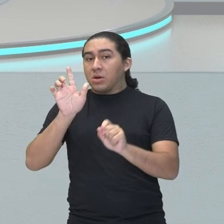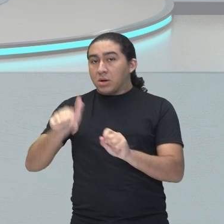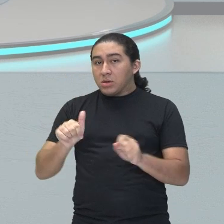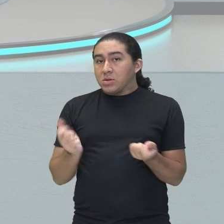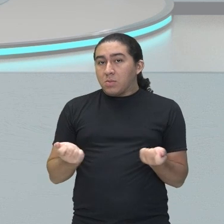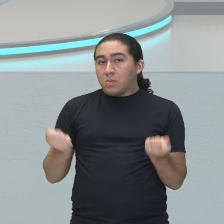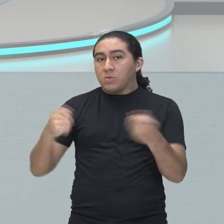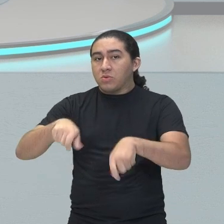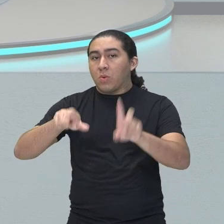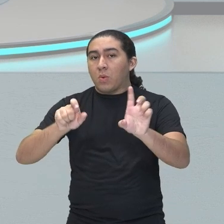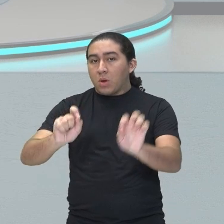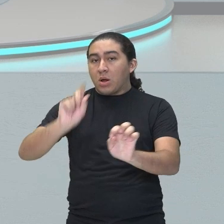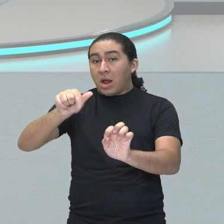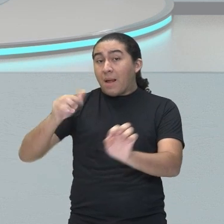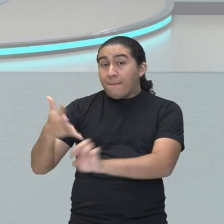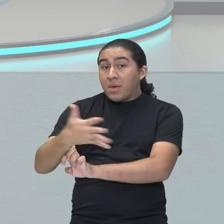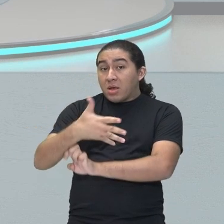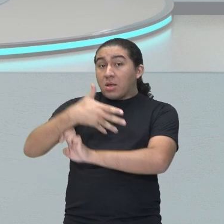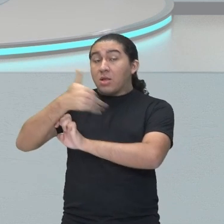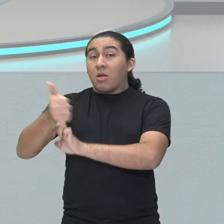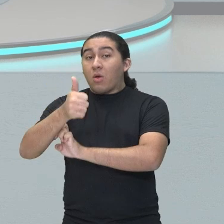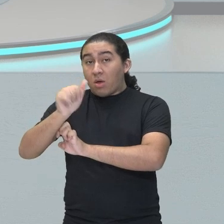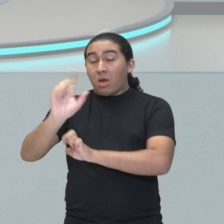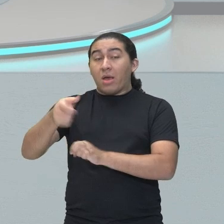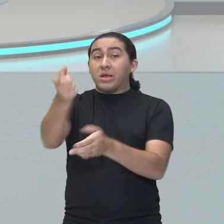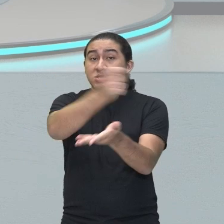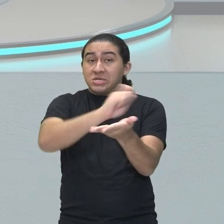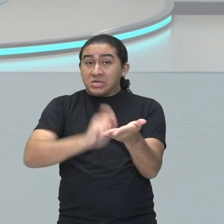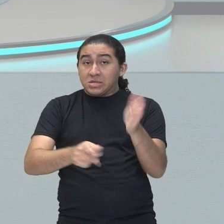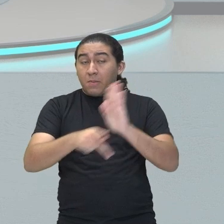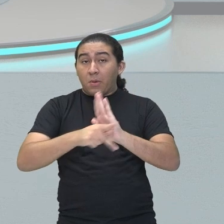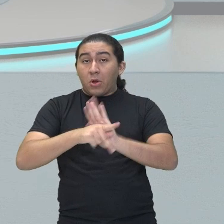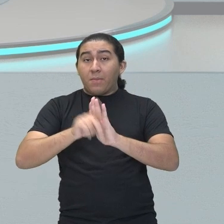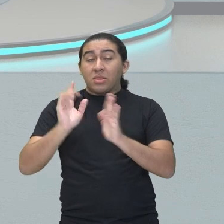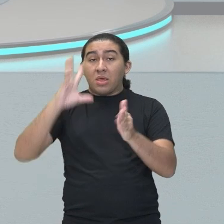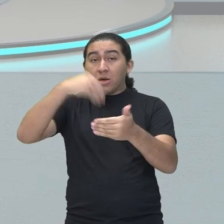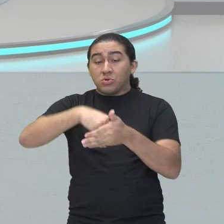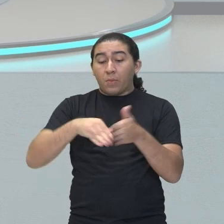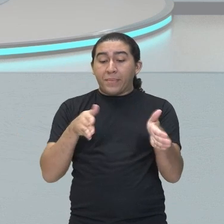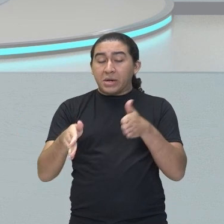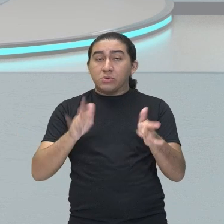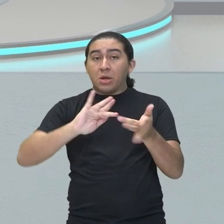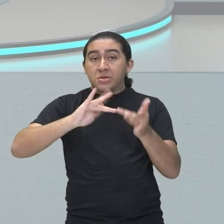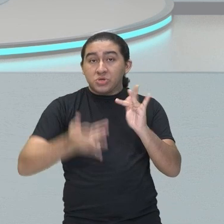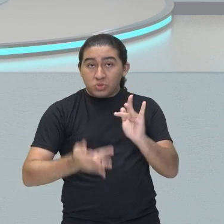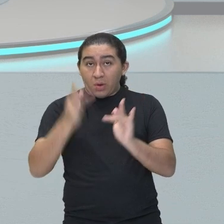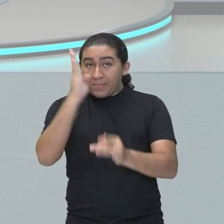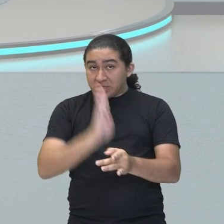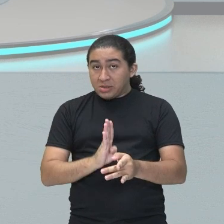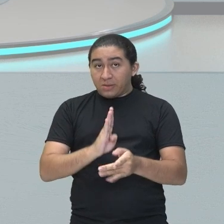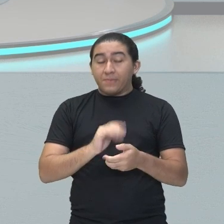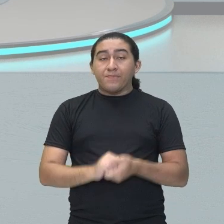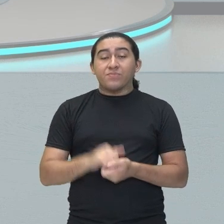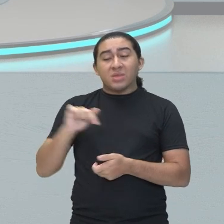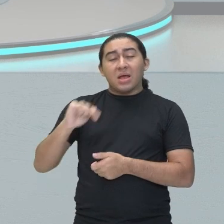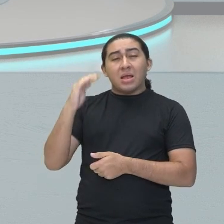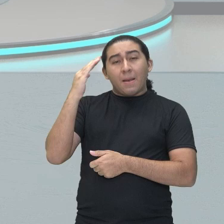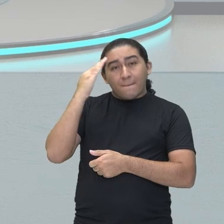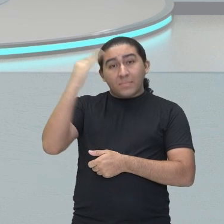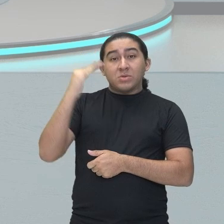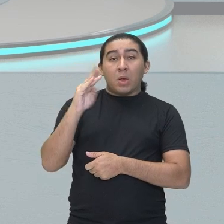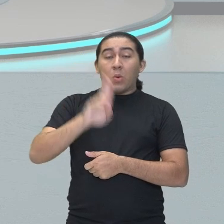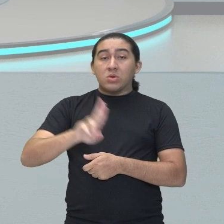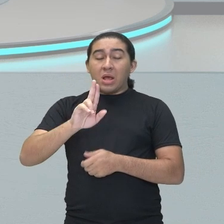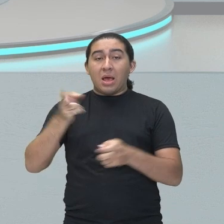considerado a melhor realização do gênero épico no arcadismo brasileiro. Ele é patrono da cadeira número 4